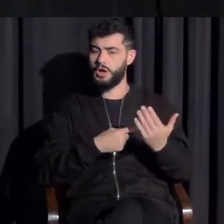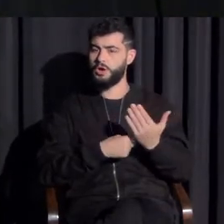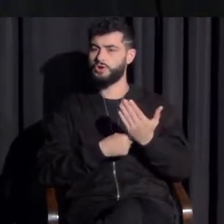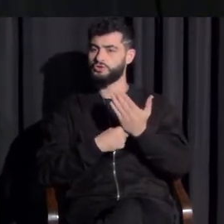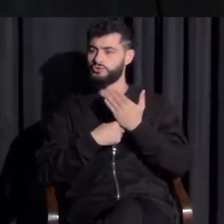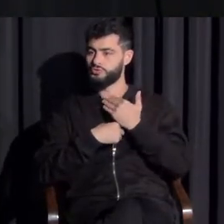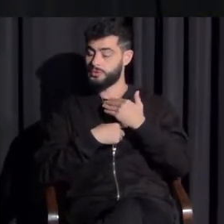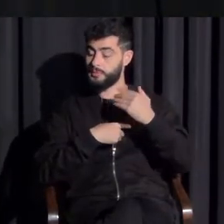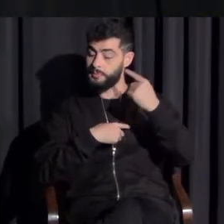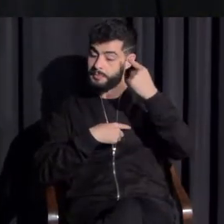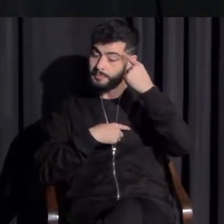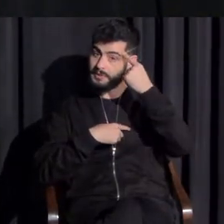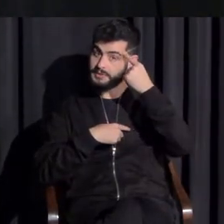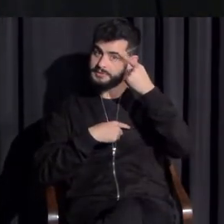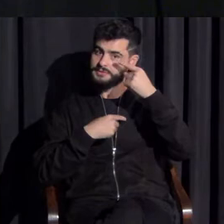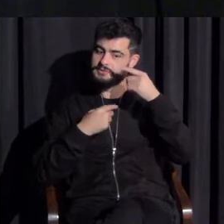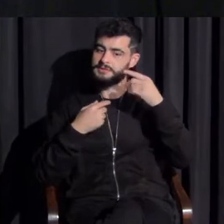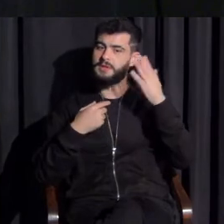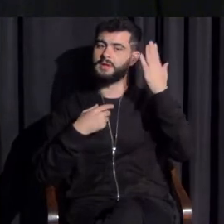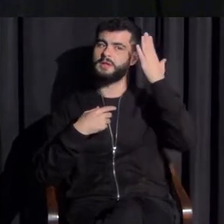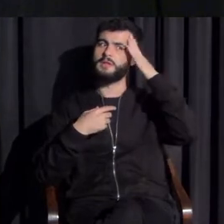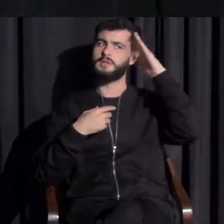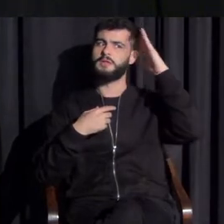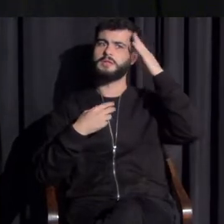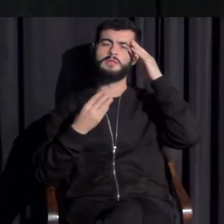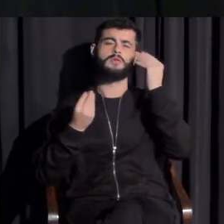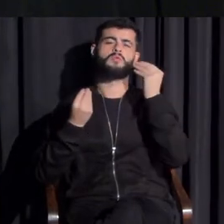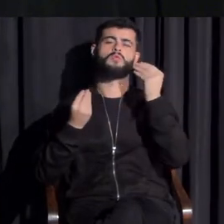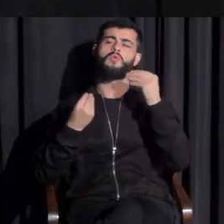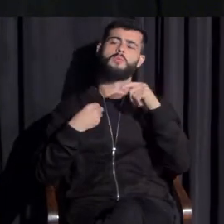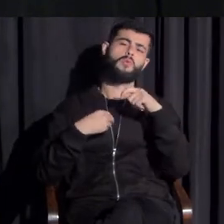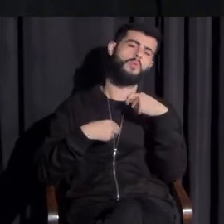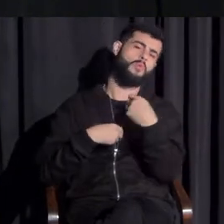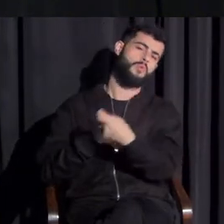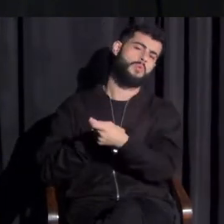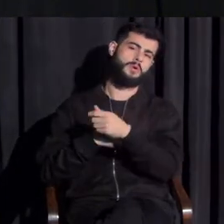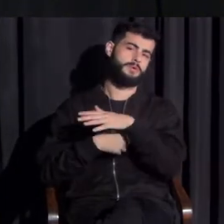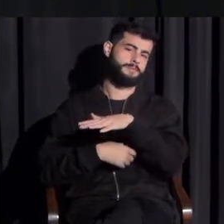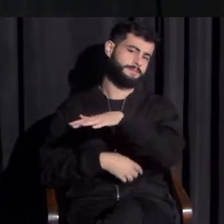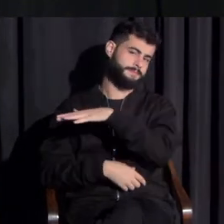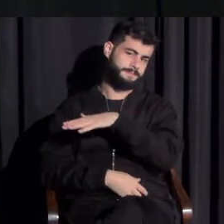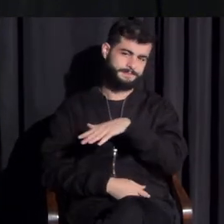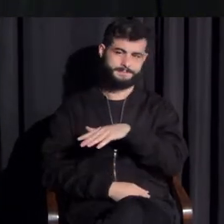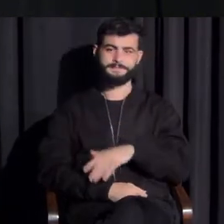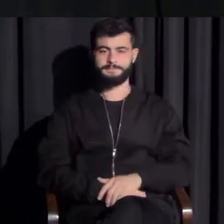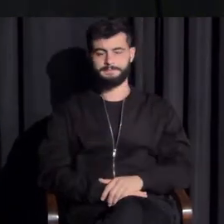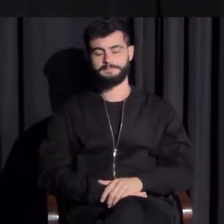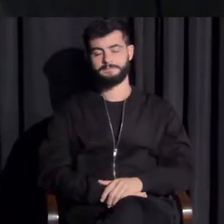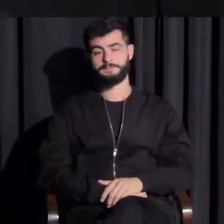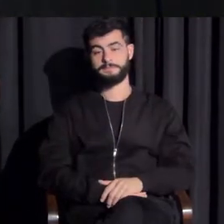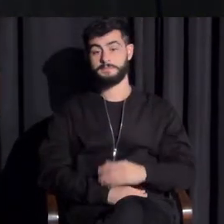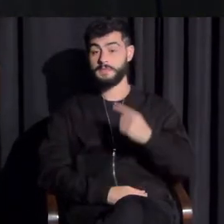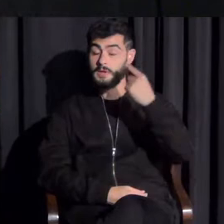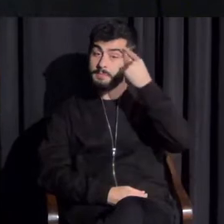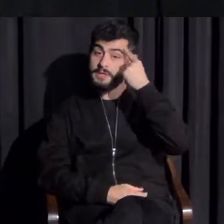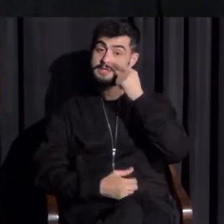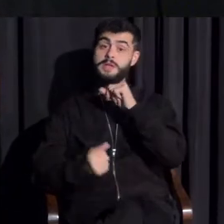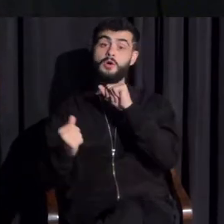se debruçar, né, sobre os desenhos e pensarmos sobre eles. Né, e pensarmos com